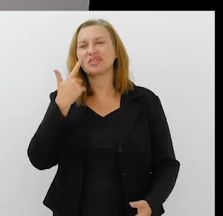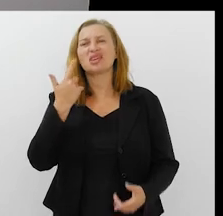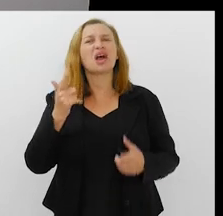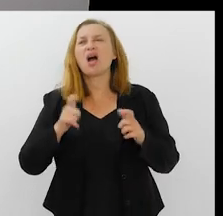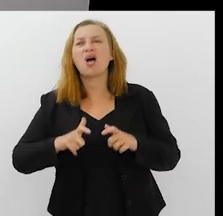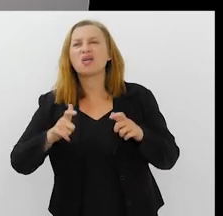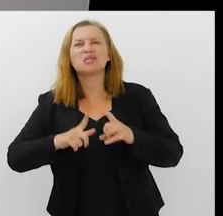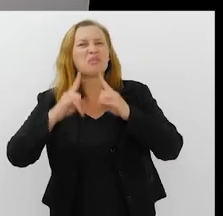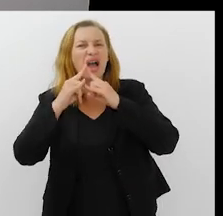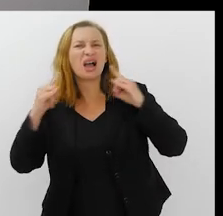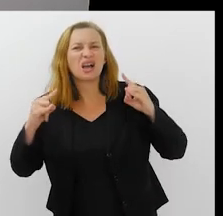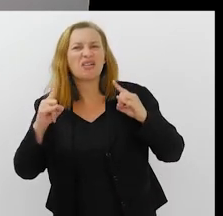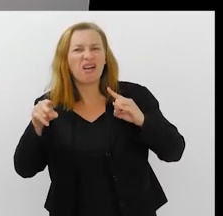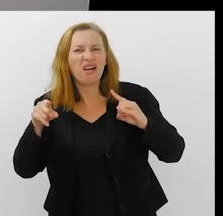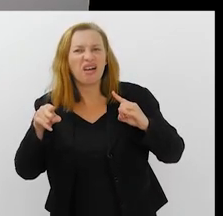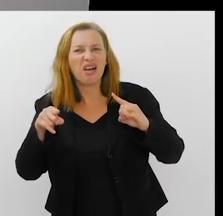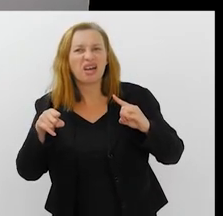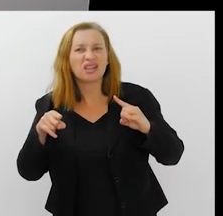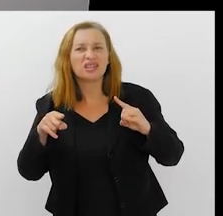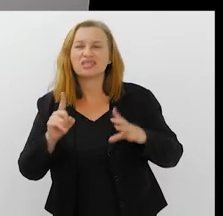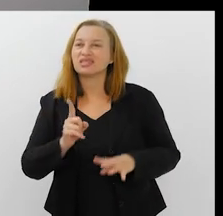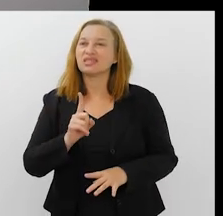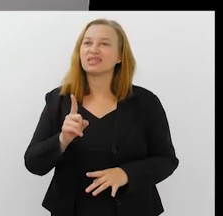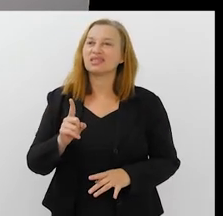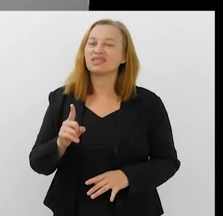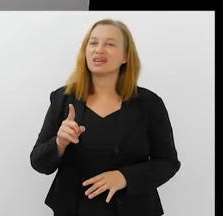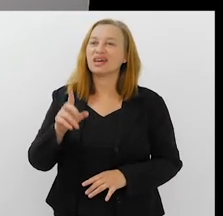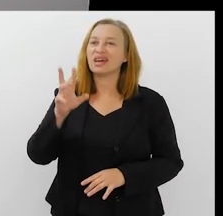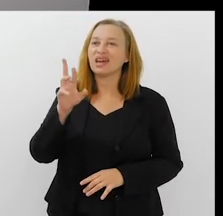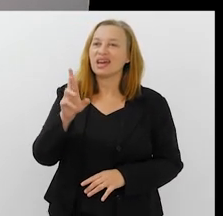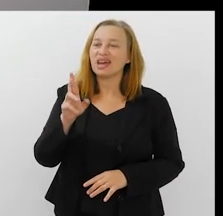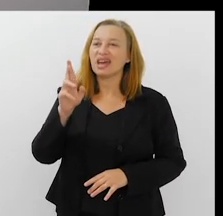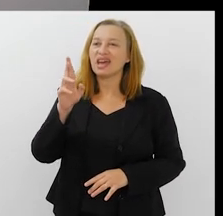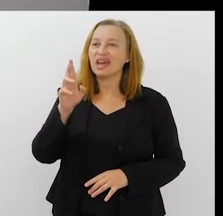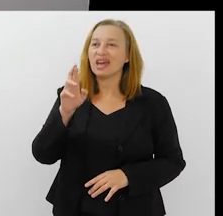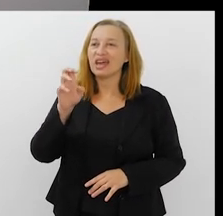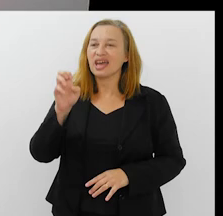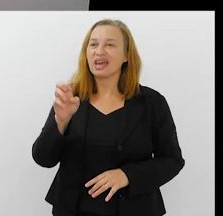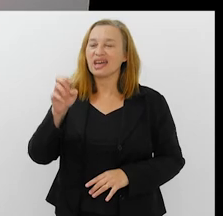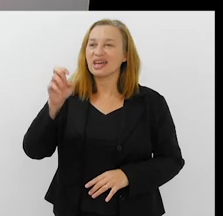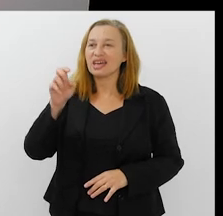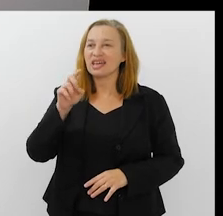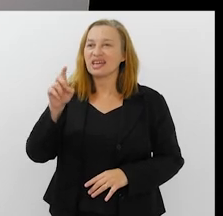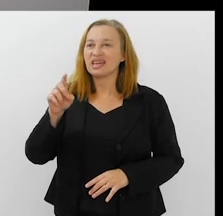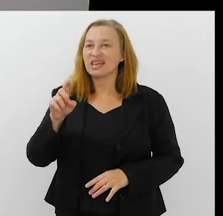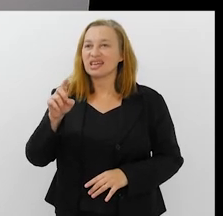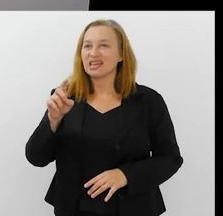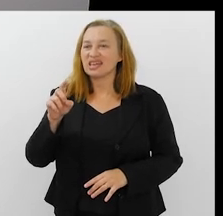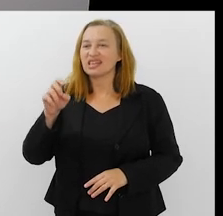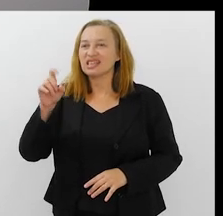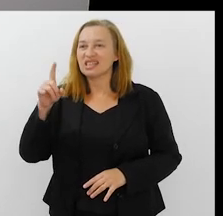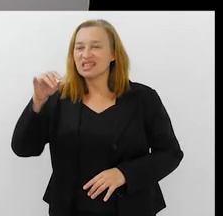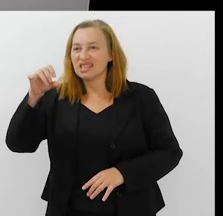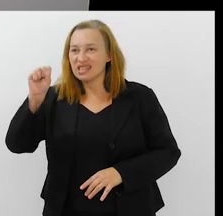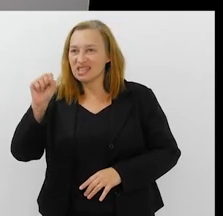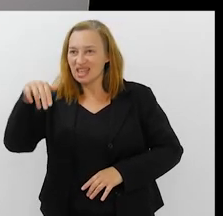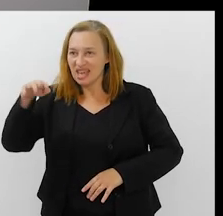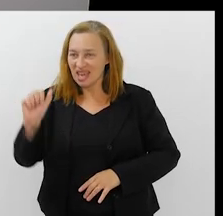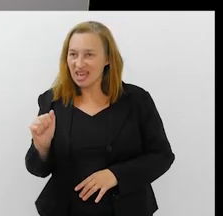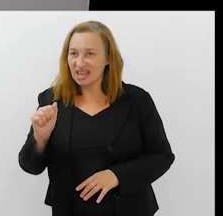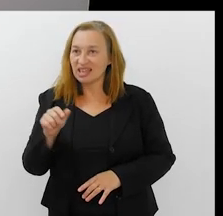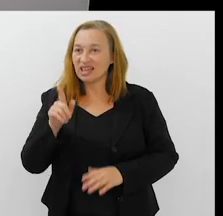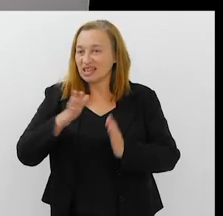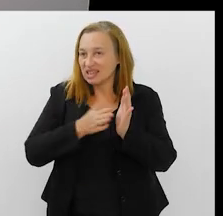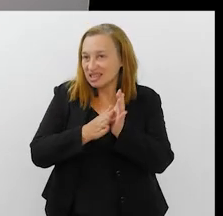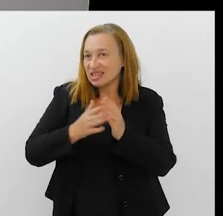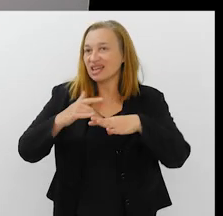Você tava onde, Leandro? Foi no barracão, né? Não, isso foi na resenha que a gente fazia lá na Cidade do Samba. Ah, tá.